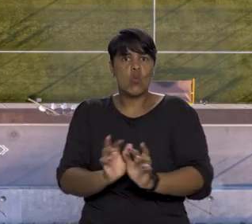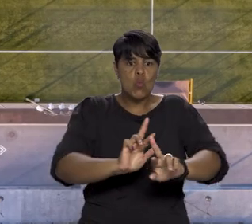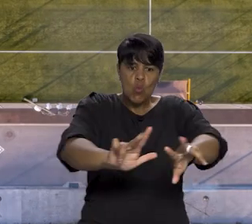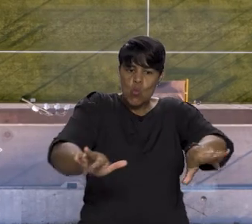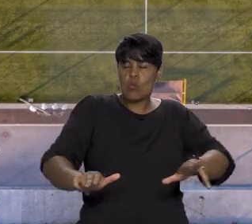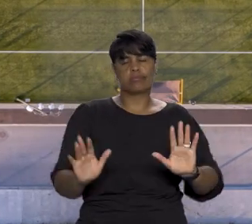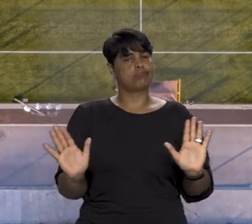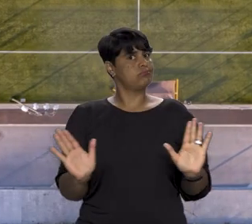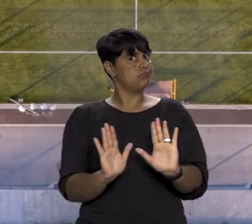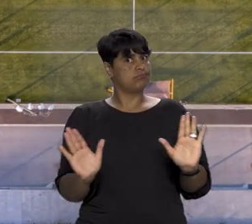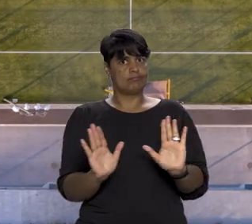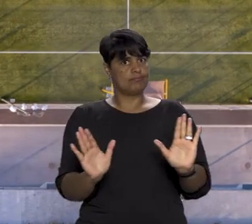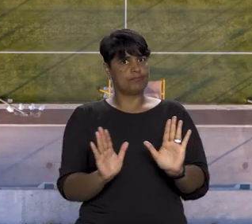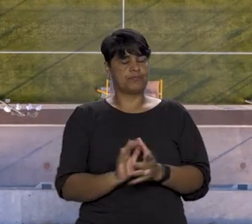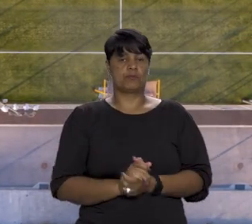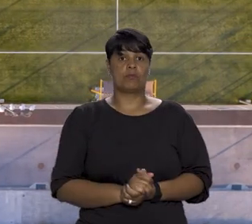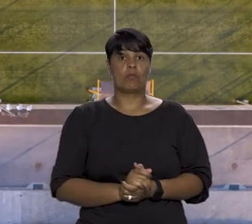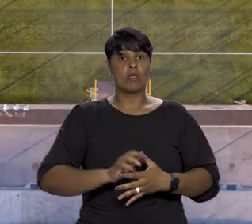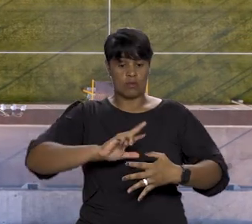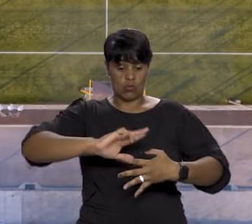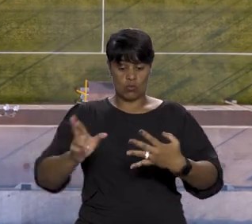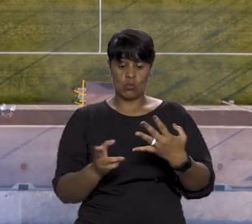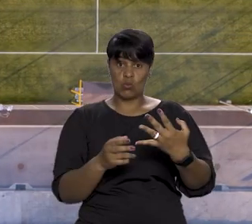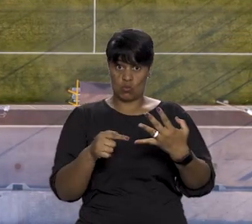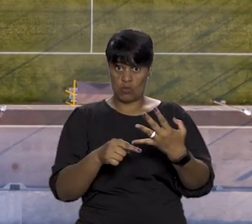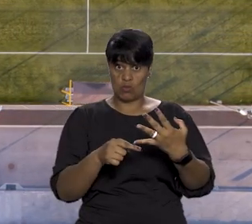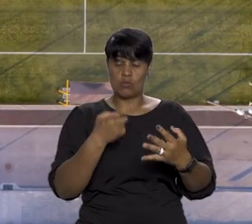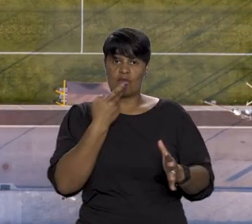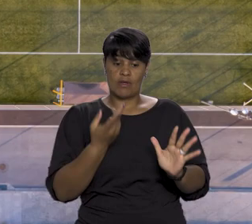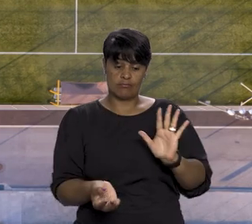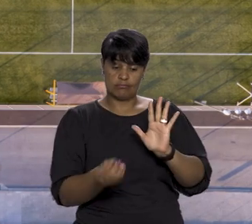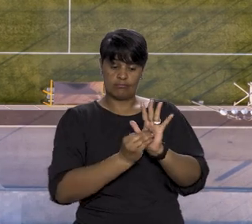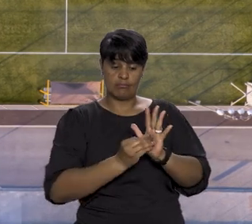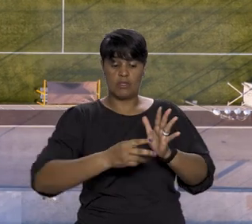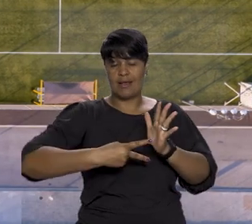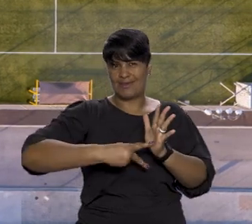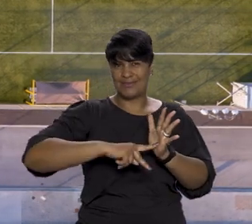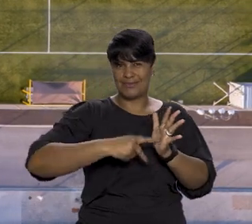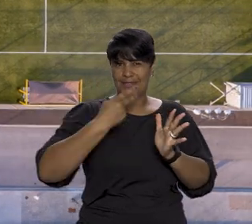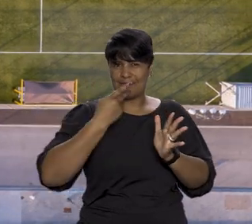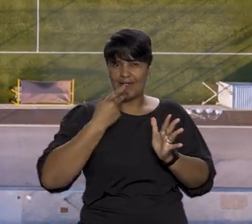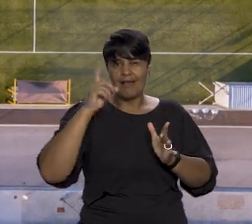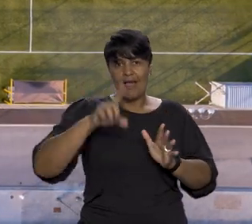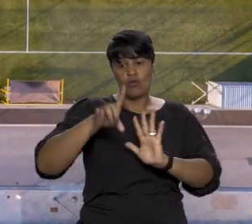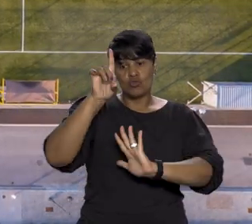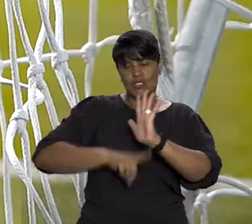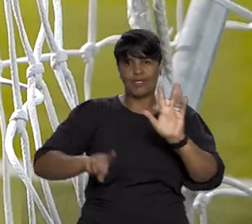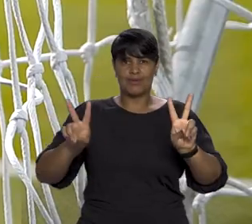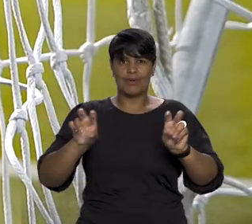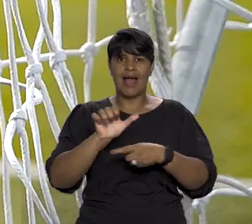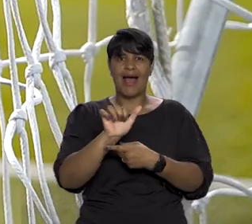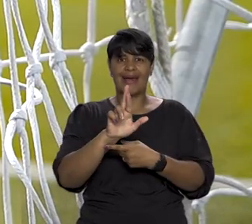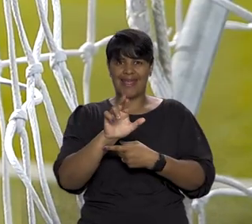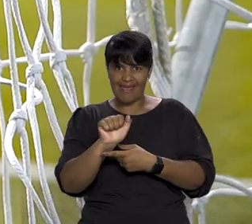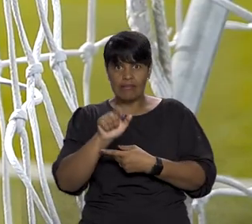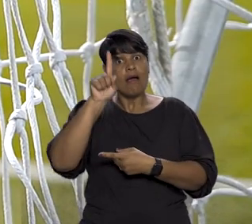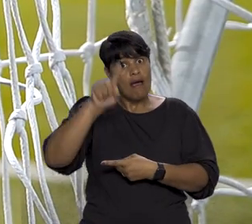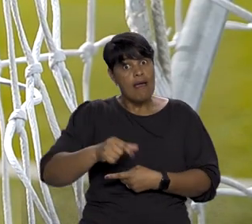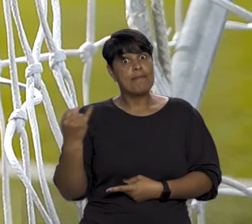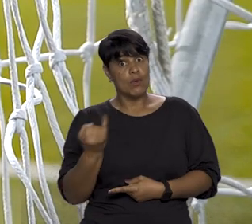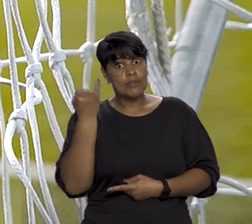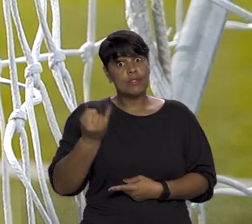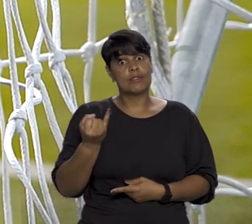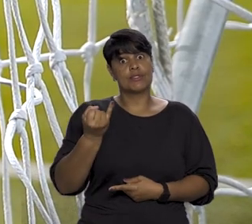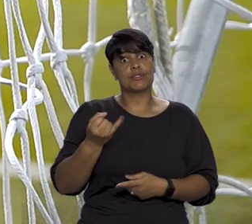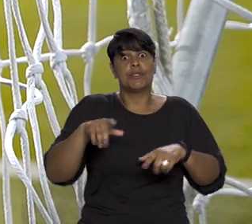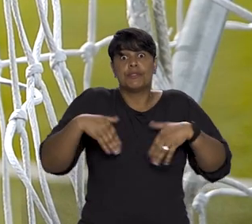no recurso extraordinário os sindicatos argumentaram que o direito de arena é um direito fundamental e que o STJ teria